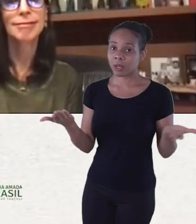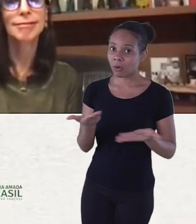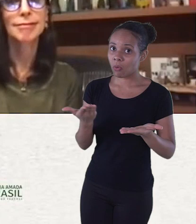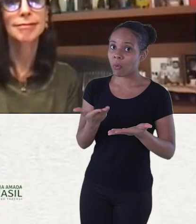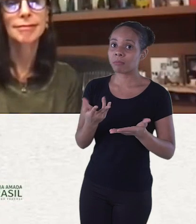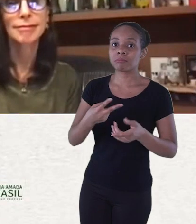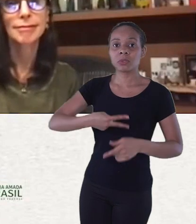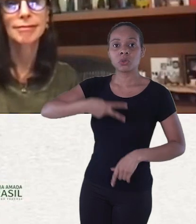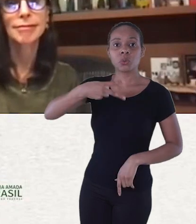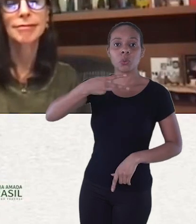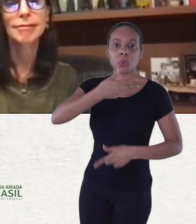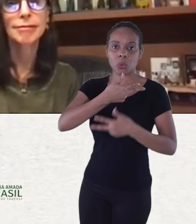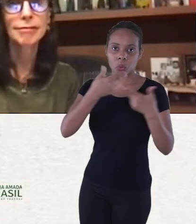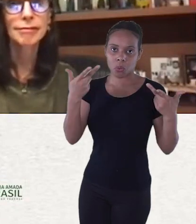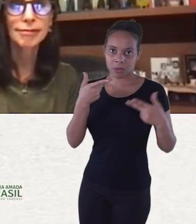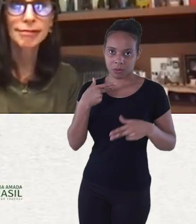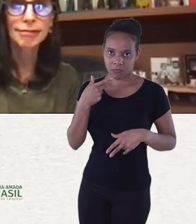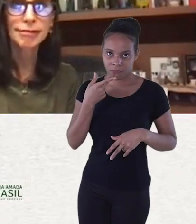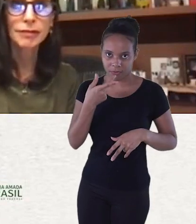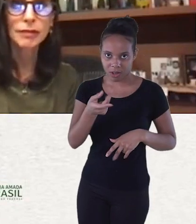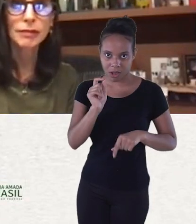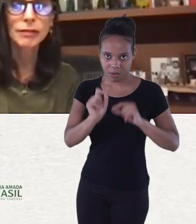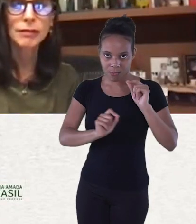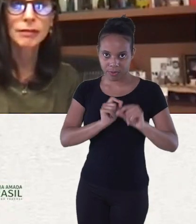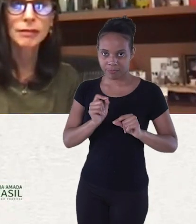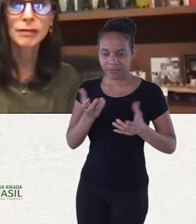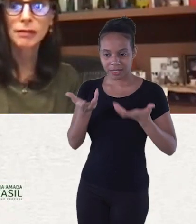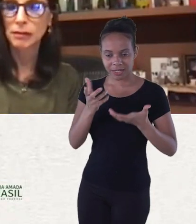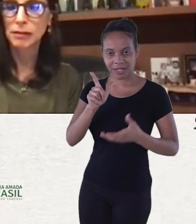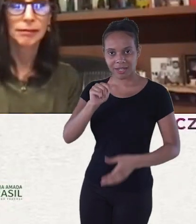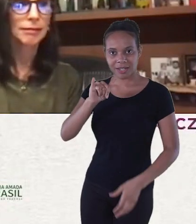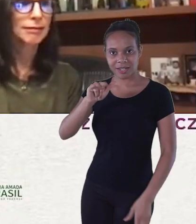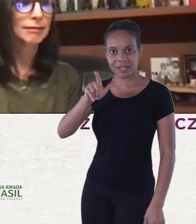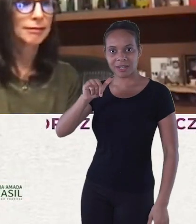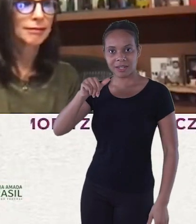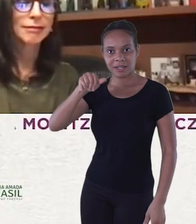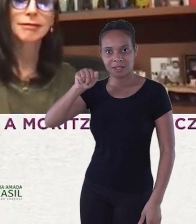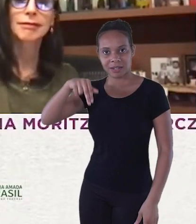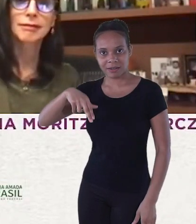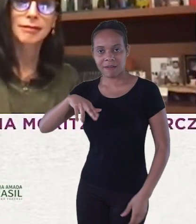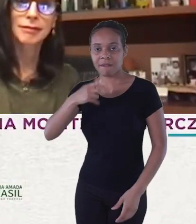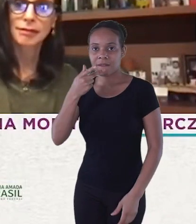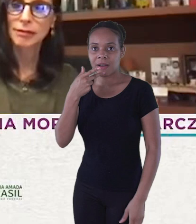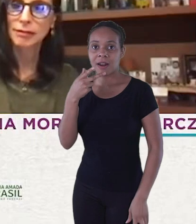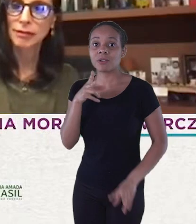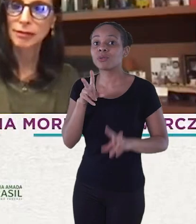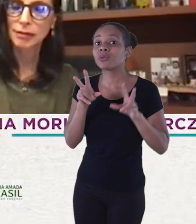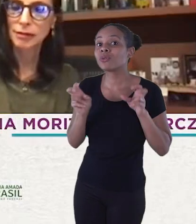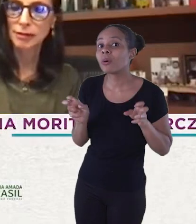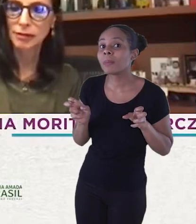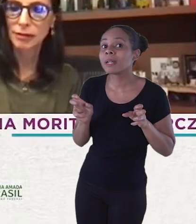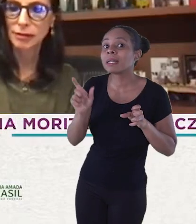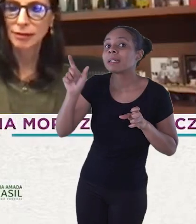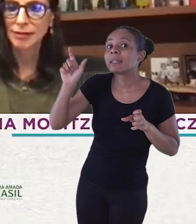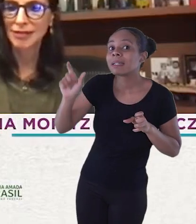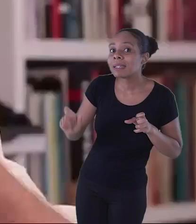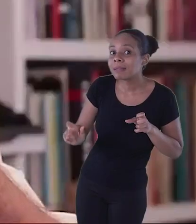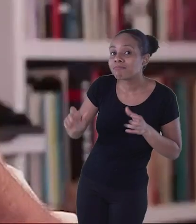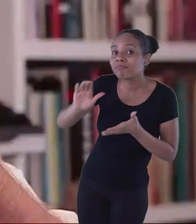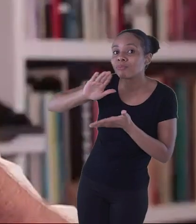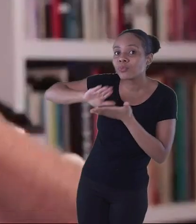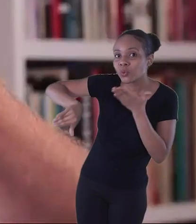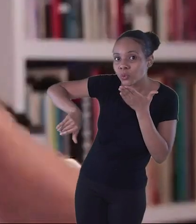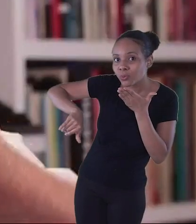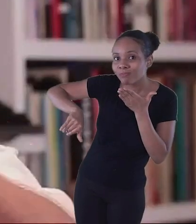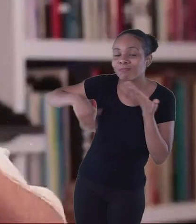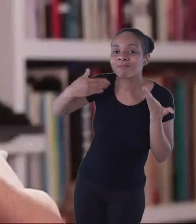Lília falasse do que o Flávio começou a falar e correu do assunto, sobre quem ficou fora. Fazendo uma brincadeira, a